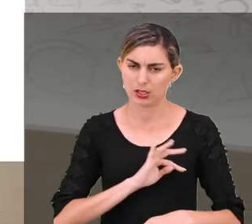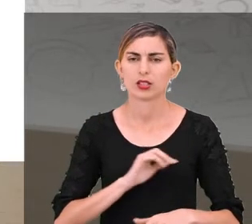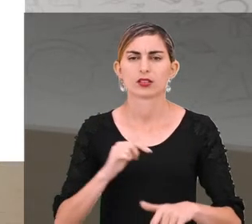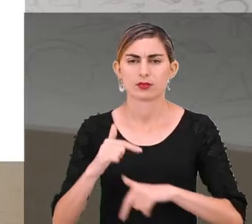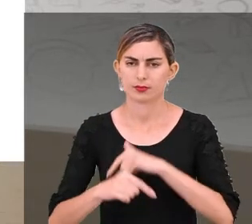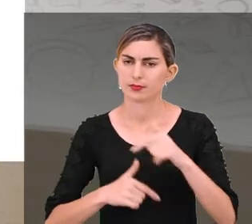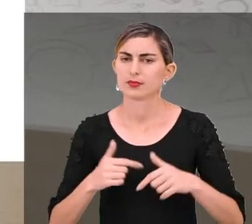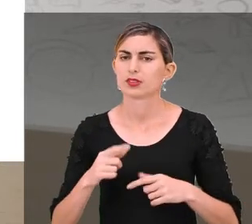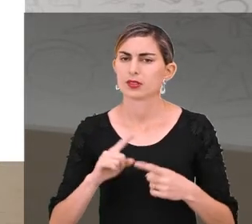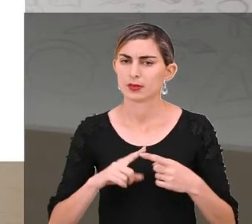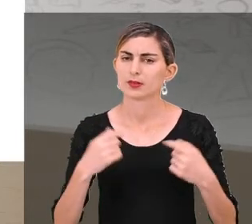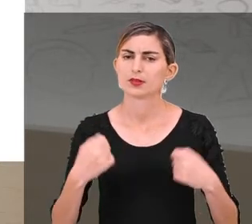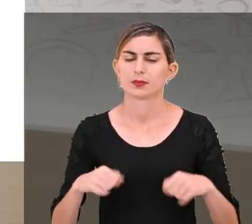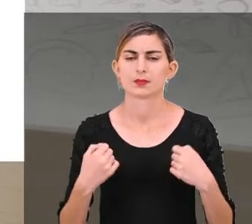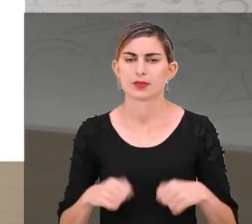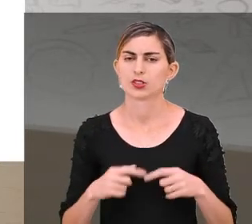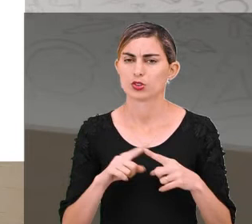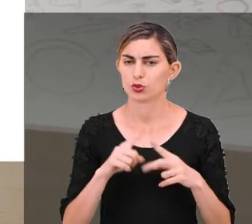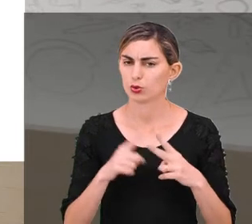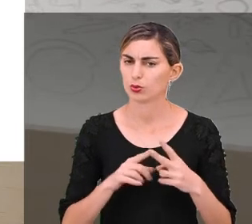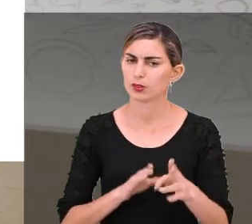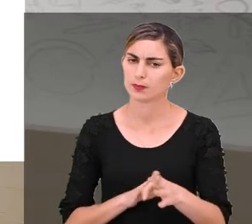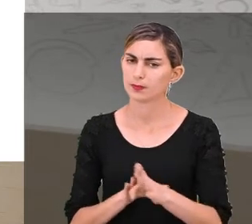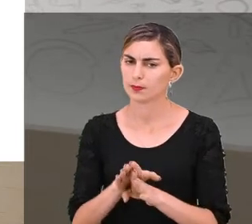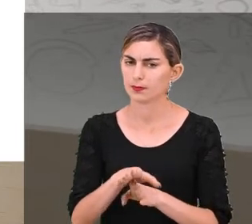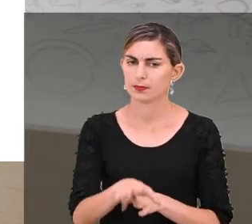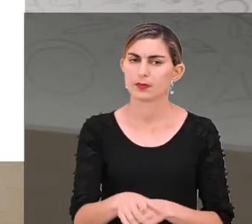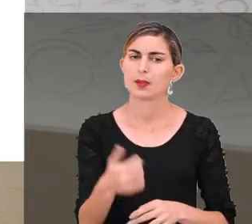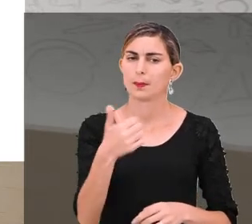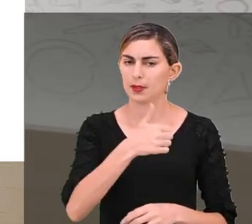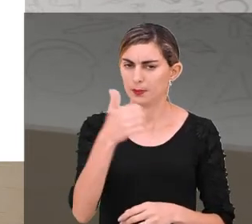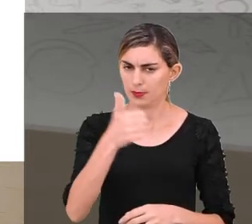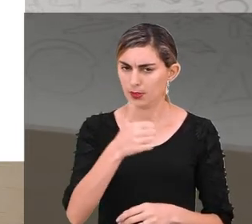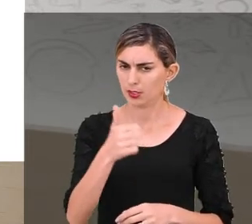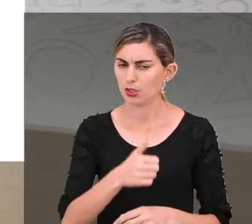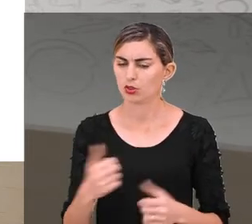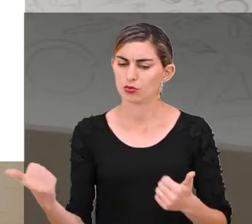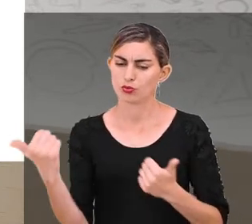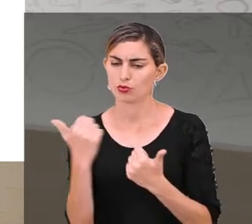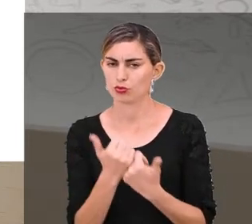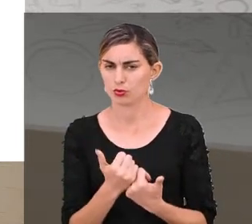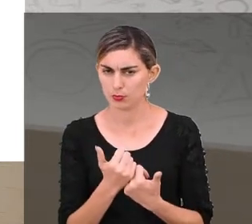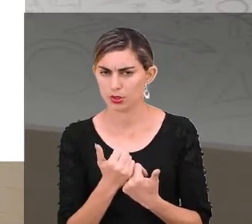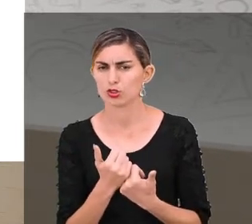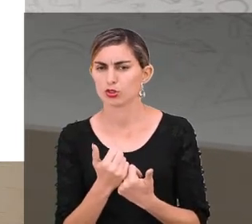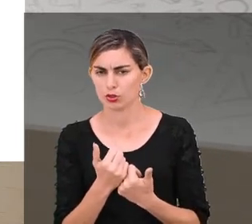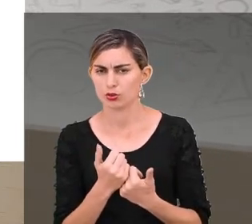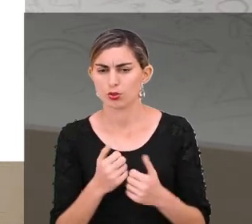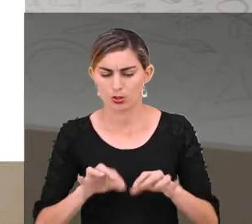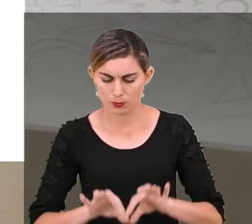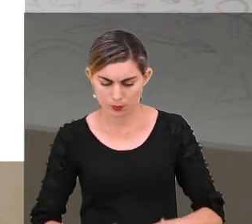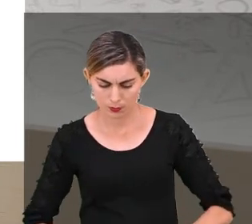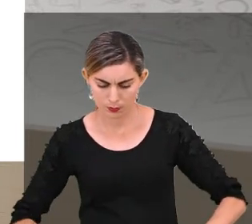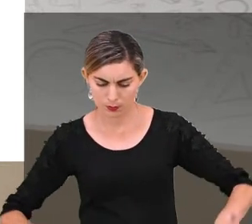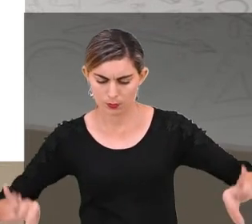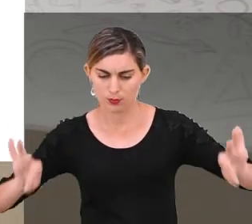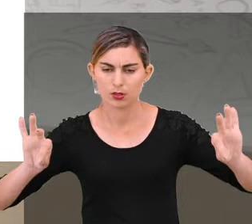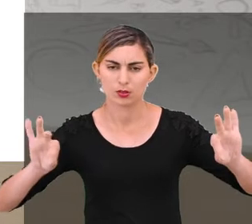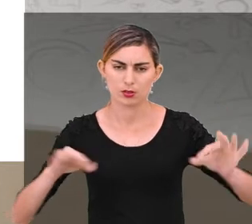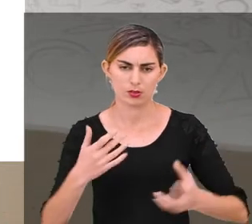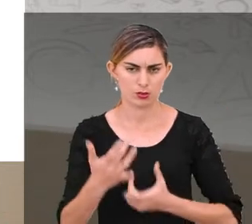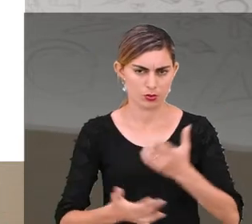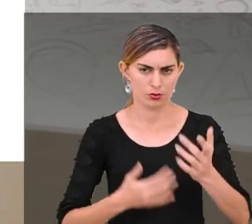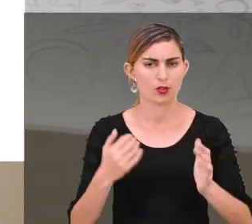pode estar atuando aí em dois sentidos, duas recomendações. A primeira, substituir o registro da mangueira do